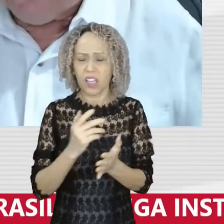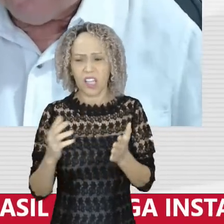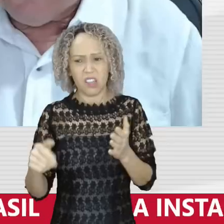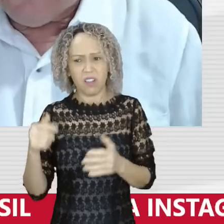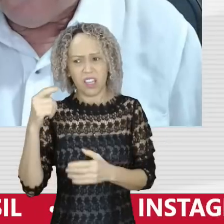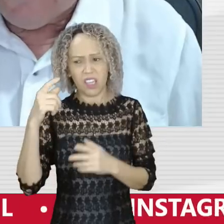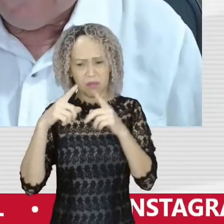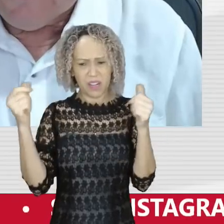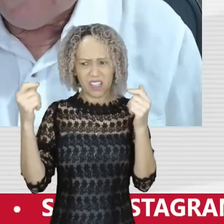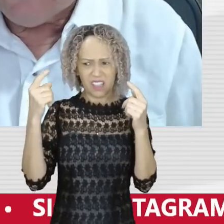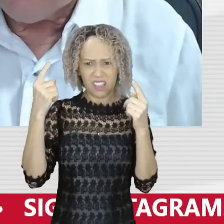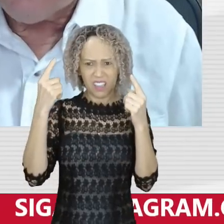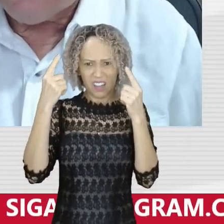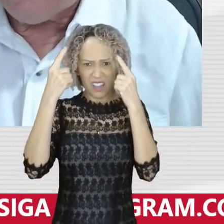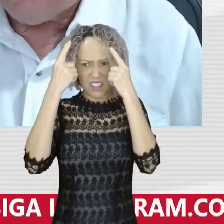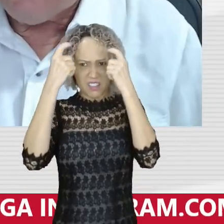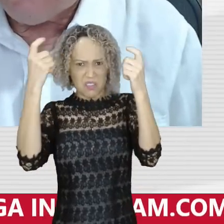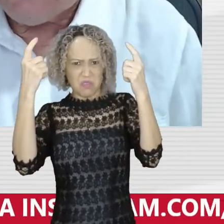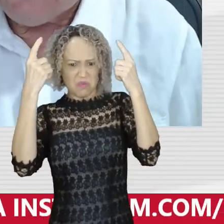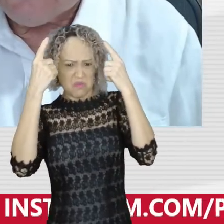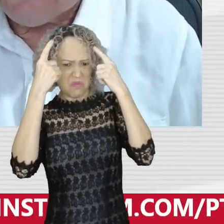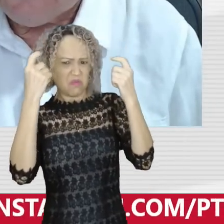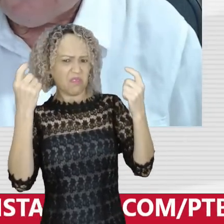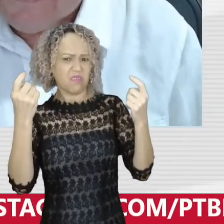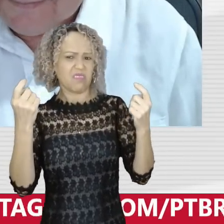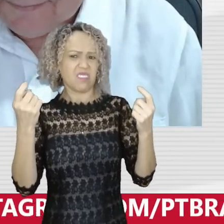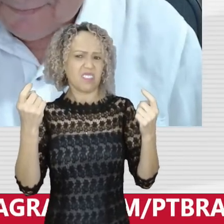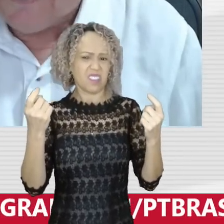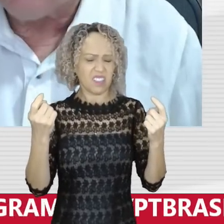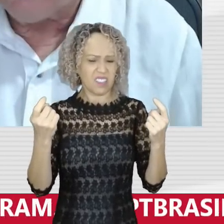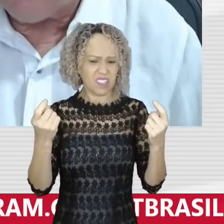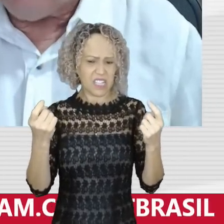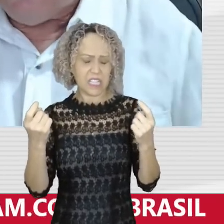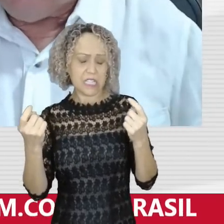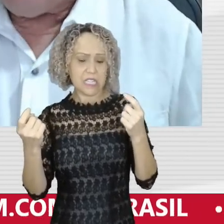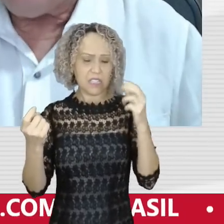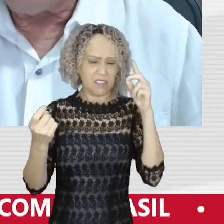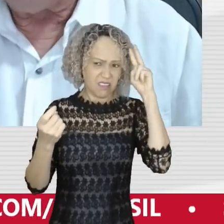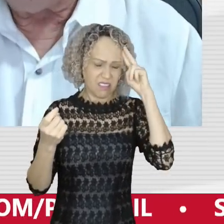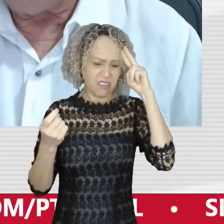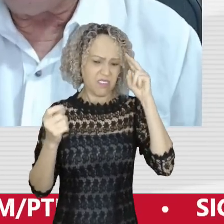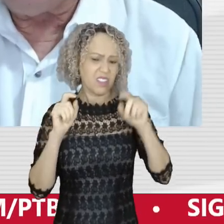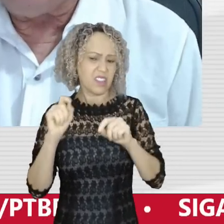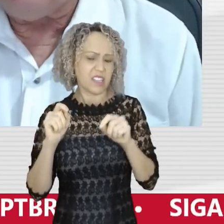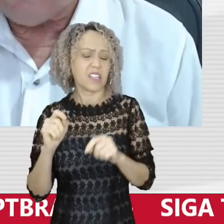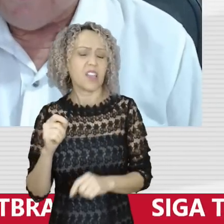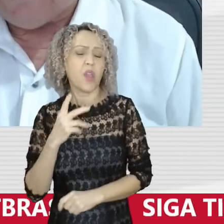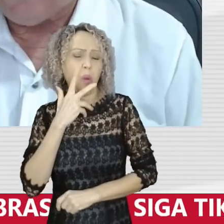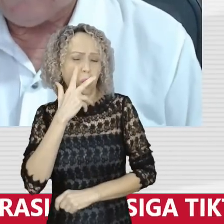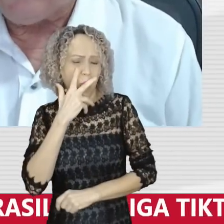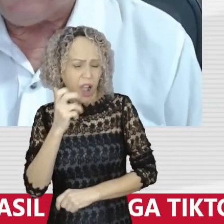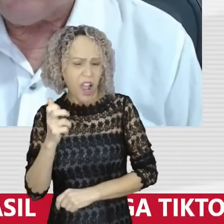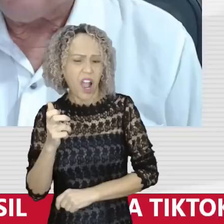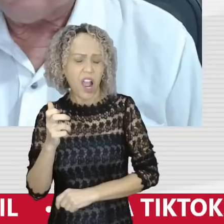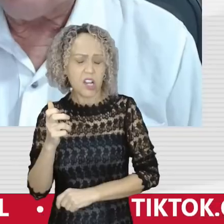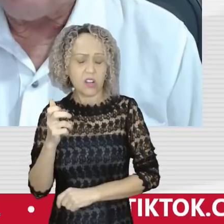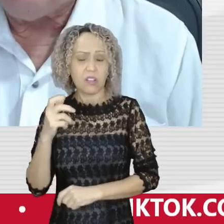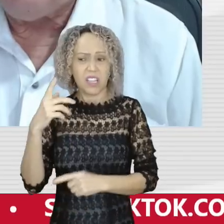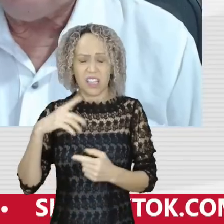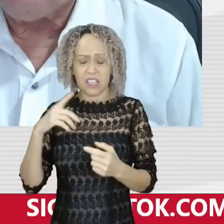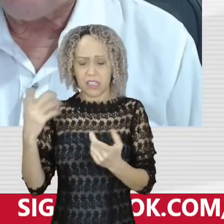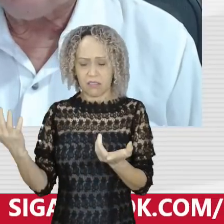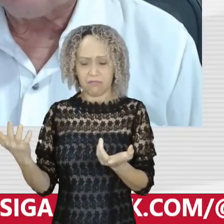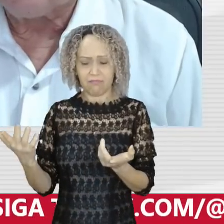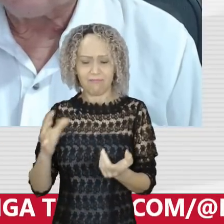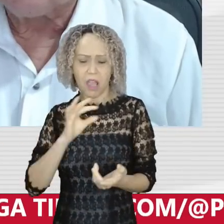ali, no mínimo, uma omissão por parte da nossa polícia aqui do DF. Embora eles